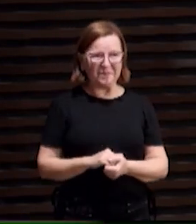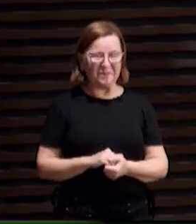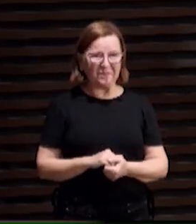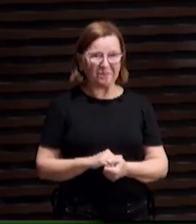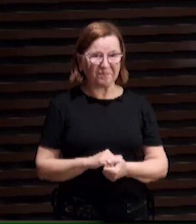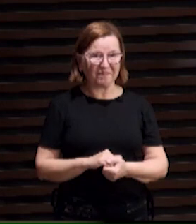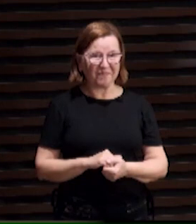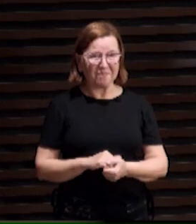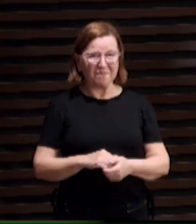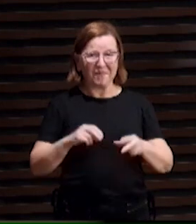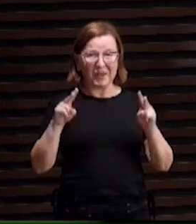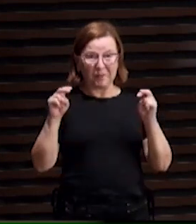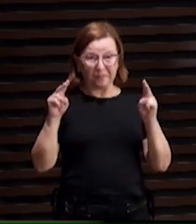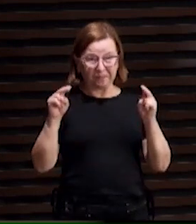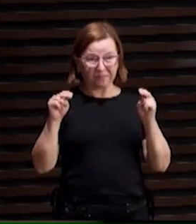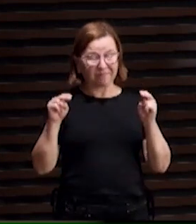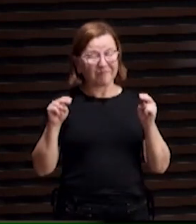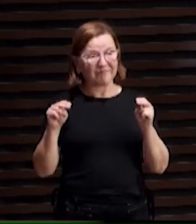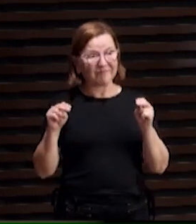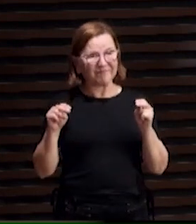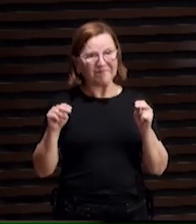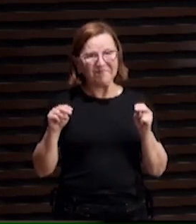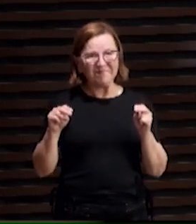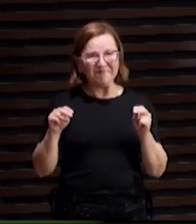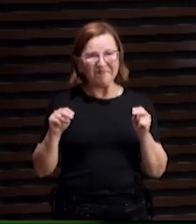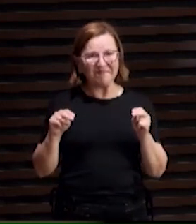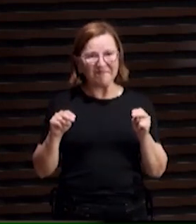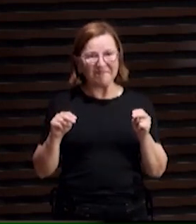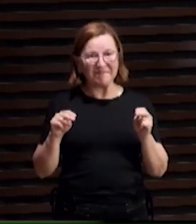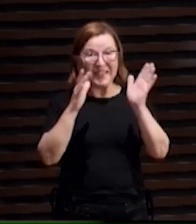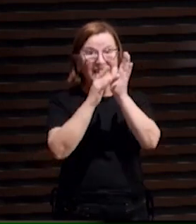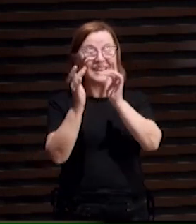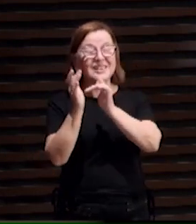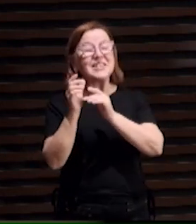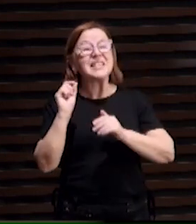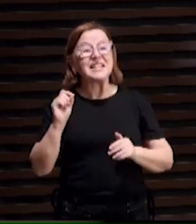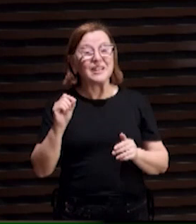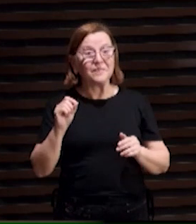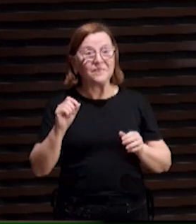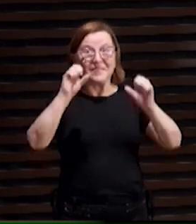Olha que expressão aqui, mas ele é o quê? O